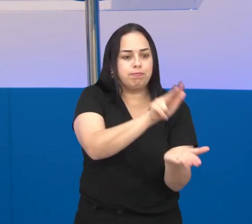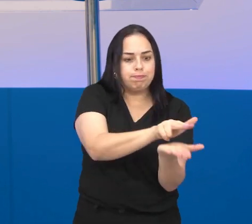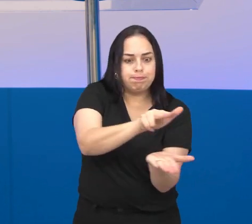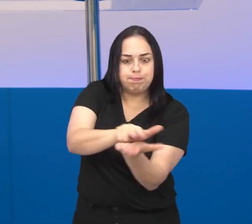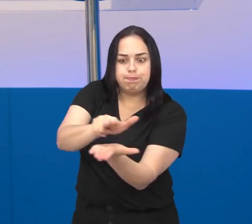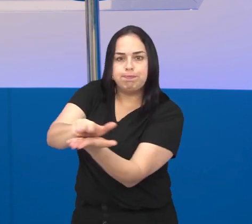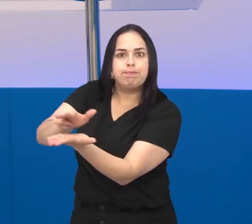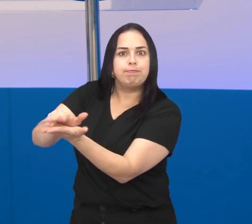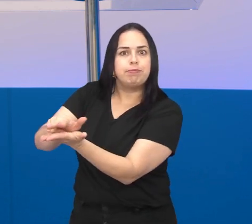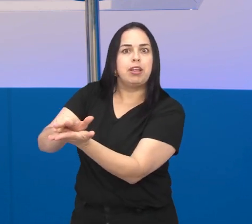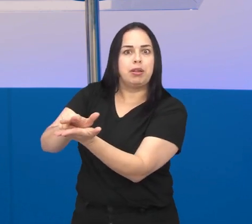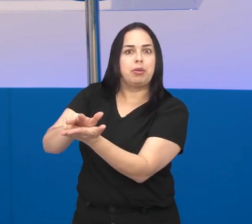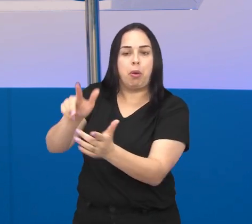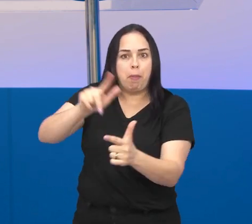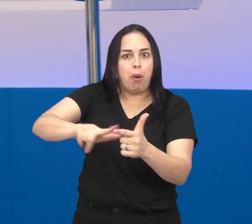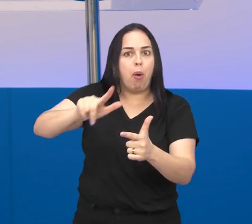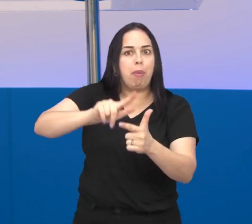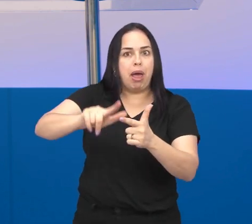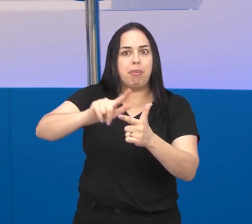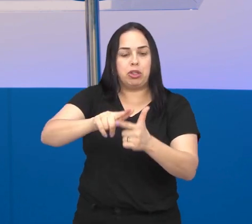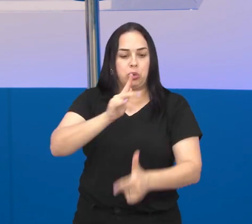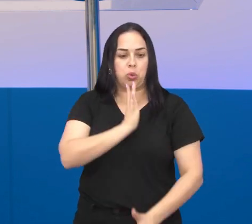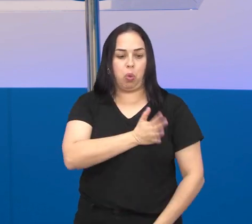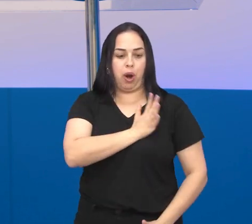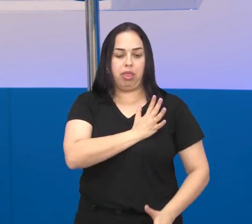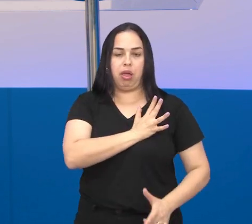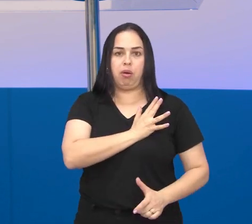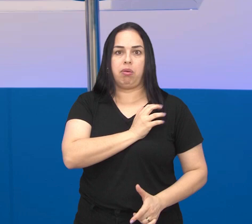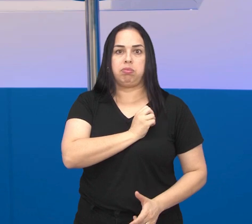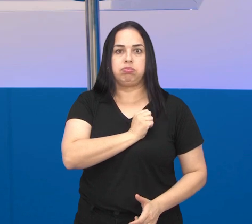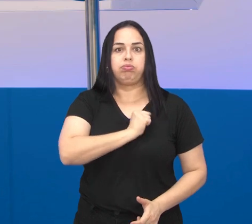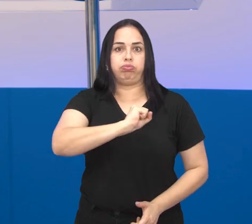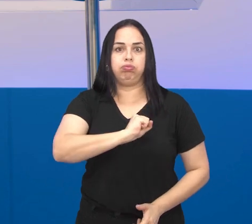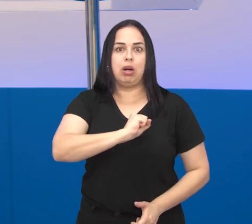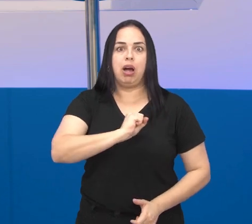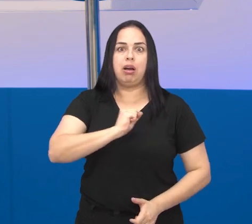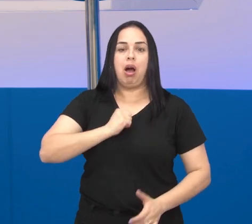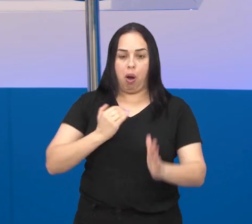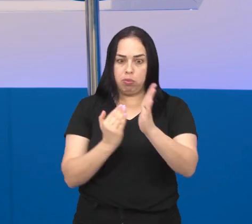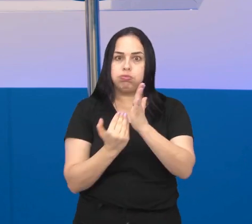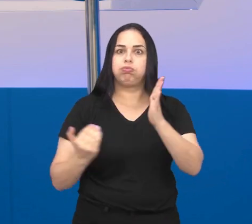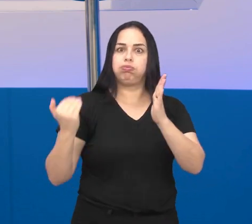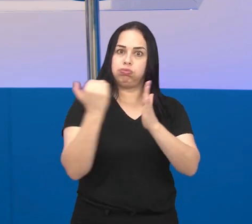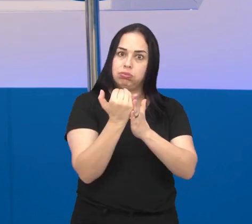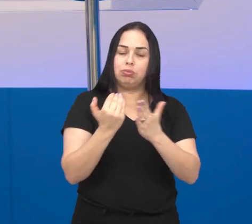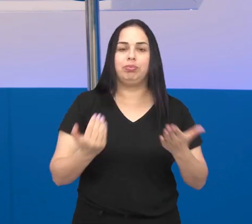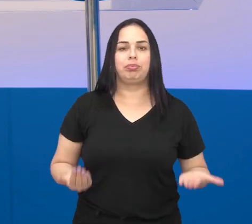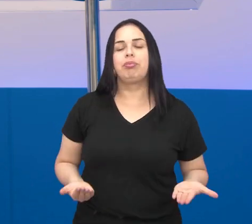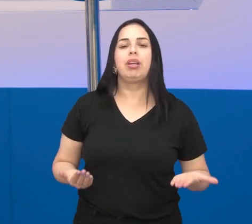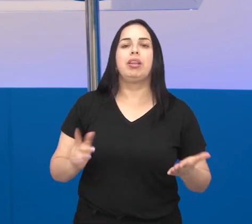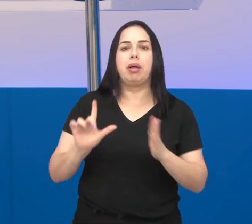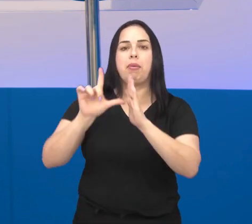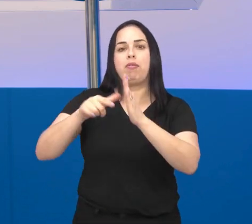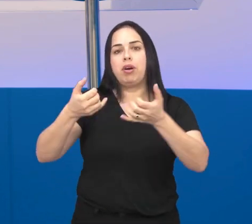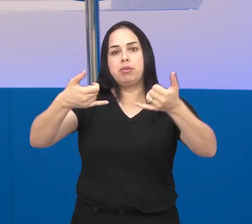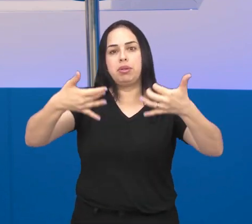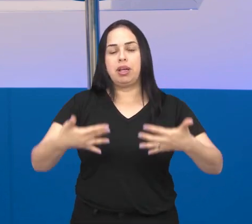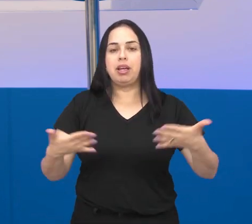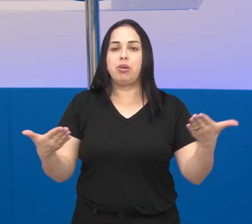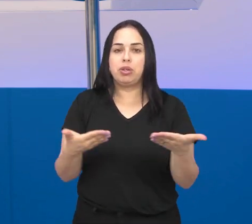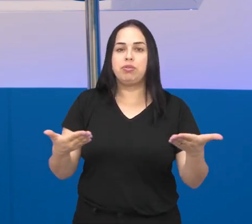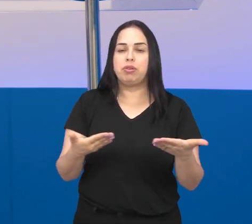nas internações em decorrência de infartos. Daqui a pouco a gente te explica melhor esse assunto. E para começar o